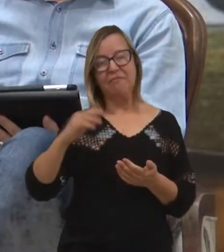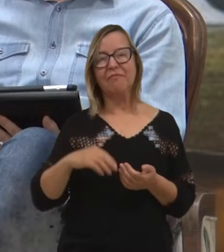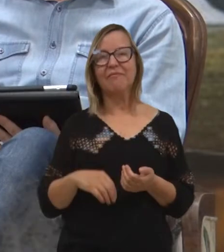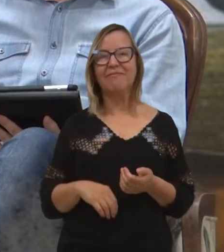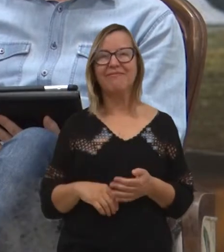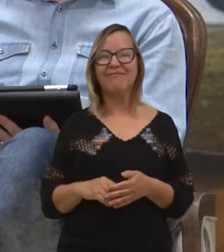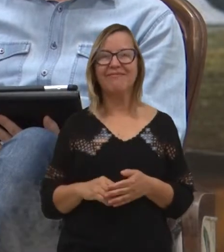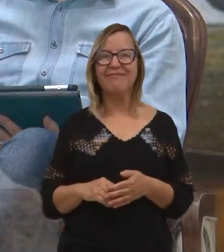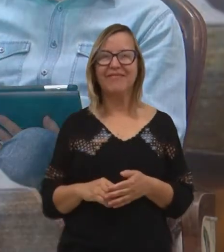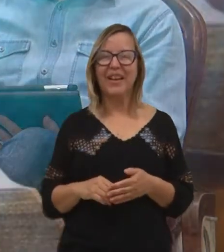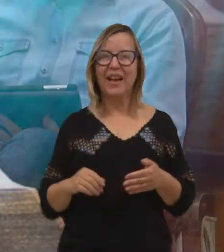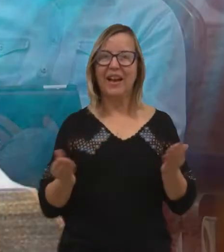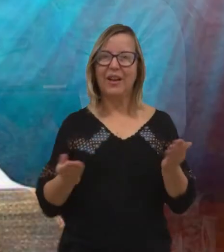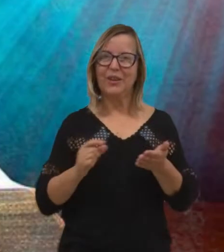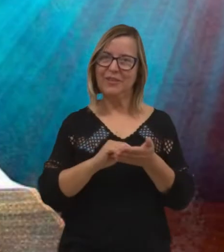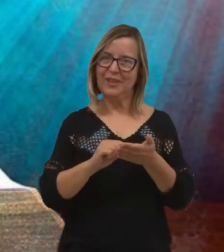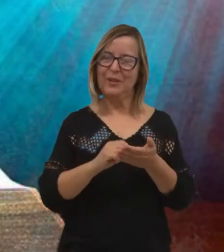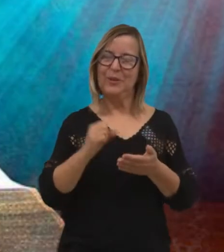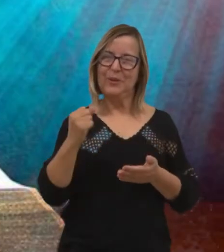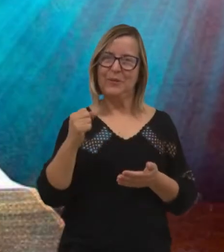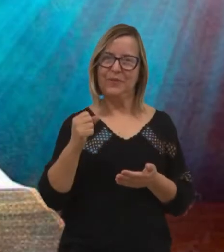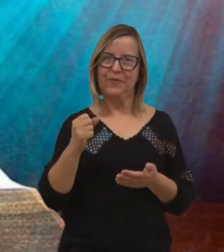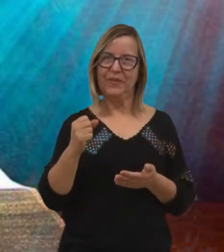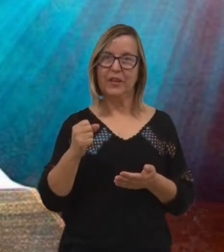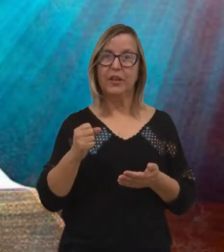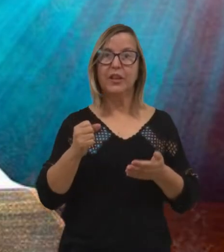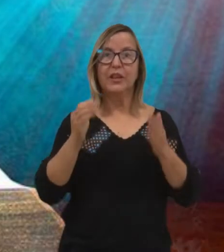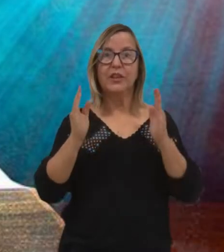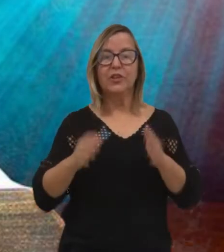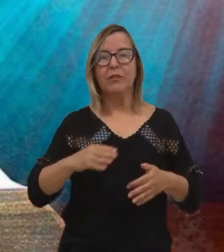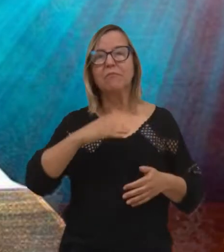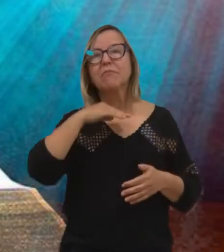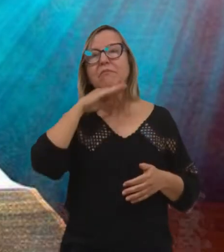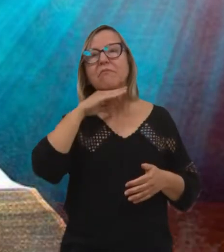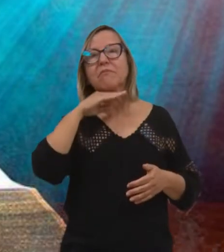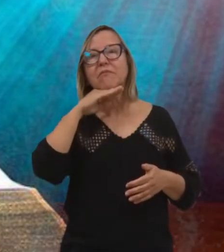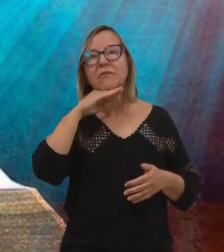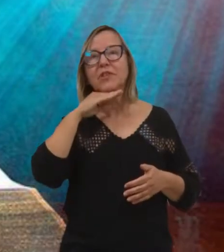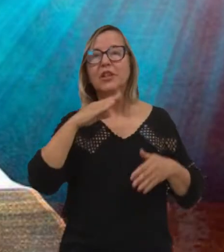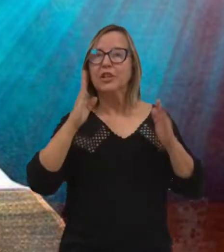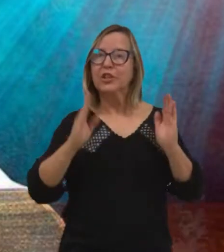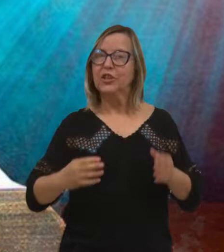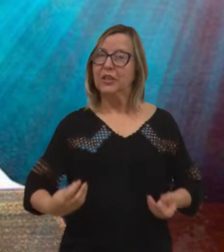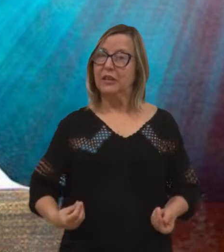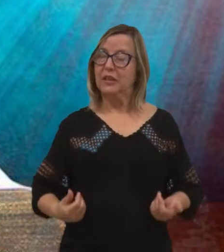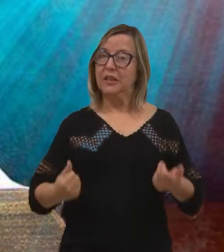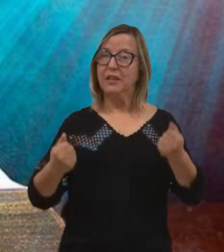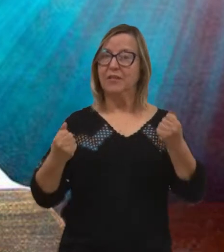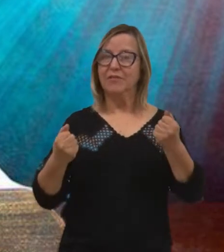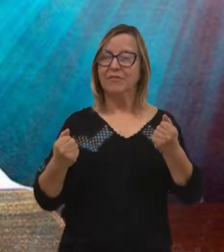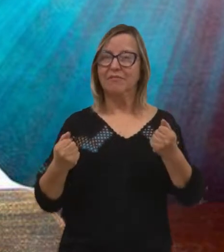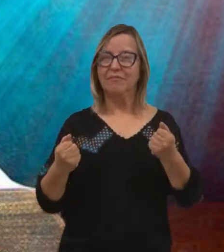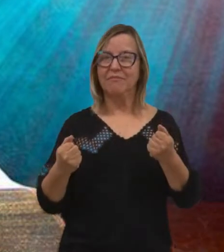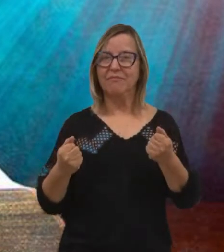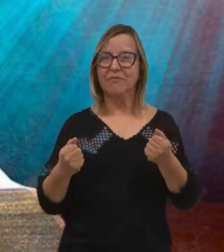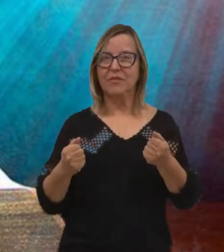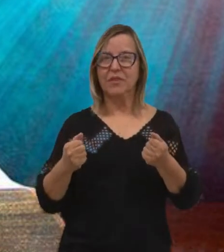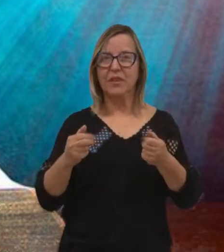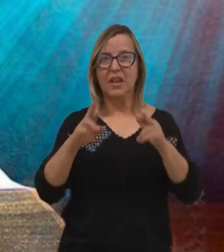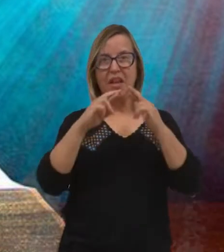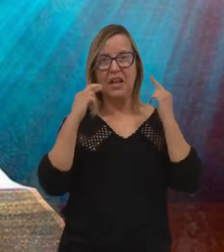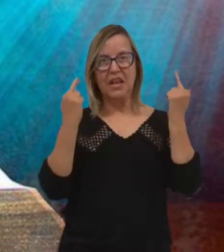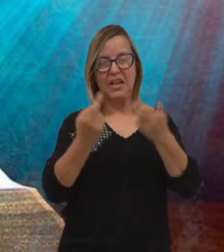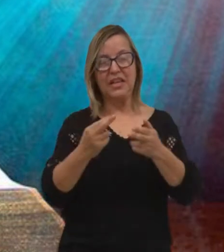8 também? Já estais fartos, já estais ricos, chegastes a reinar sem